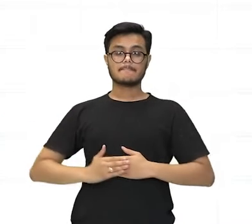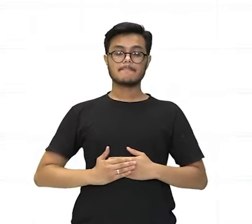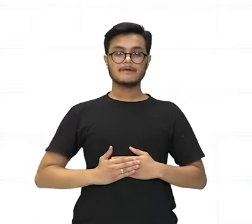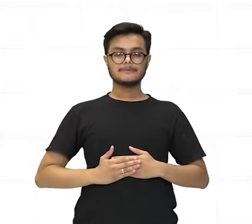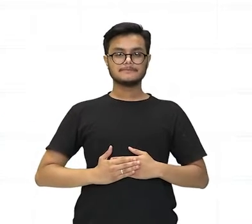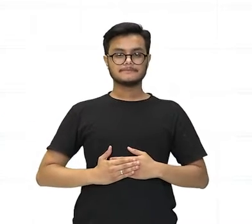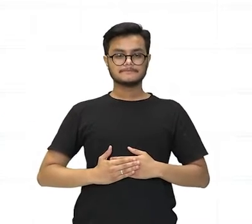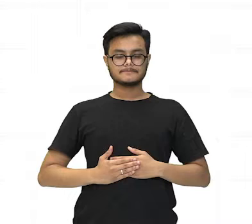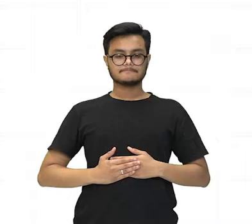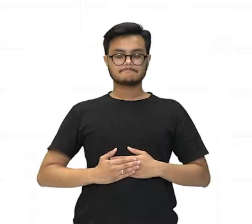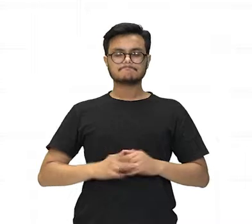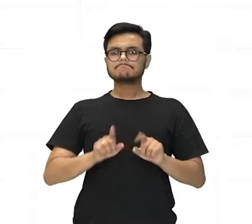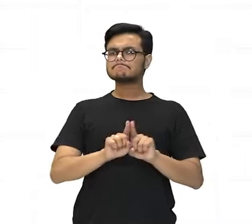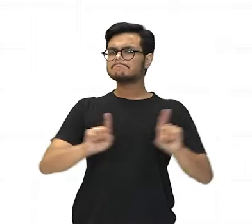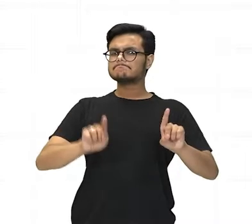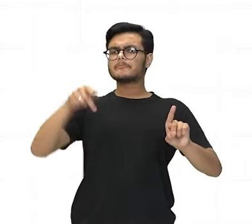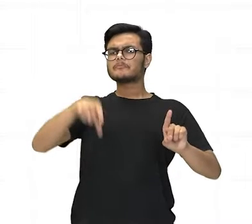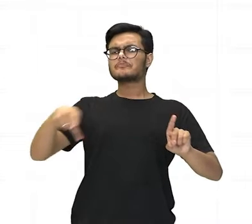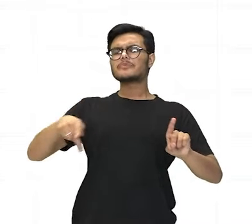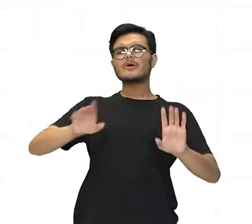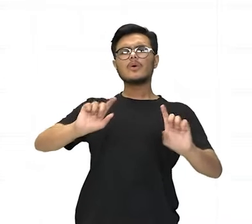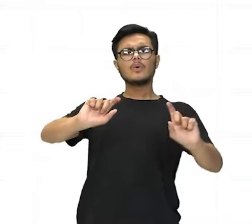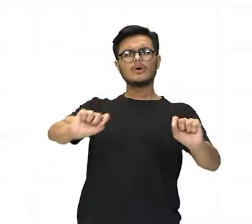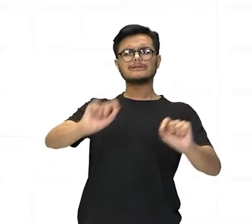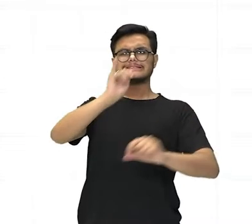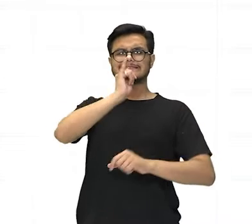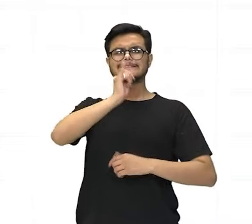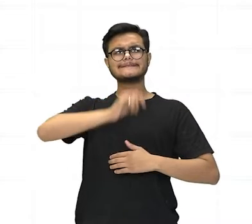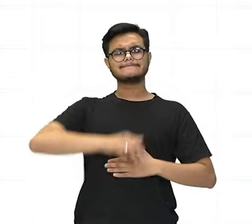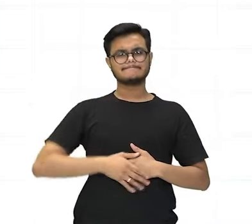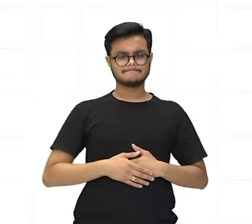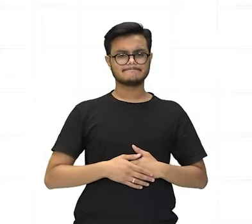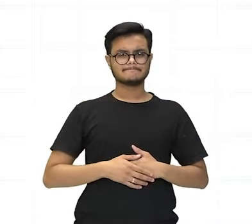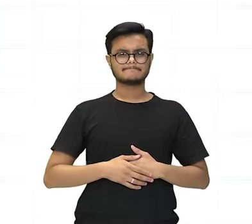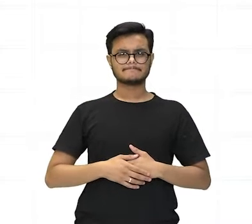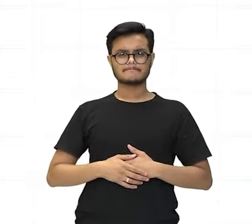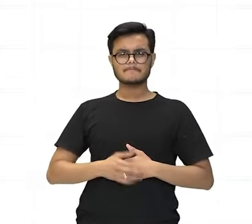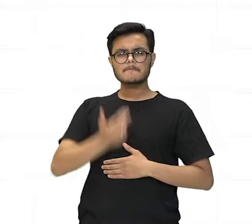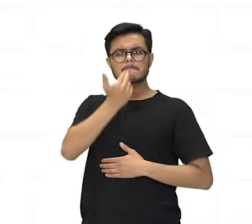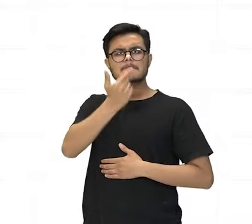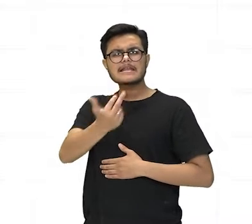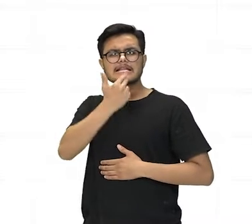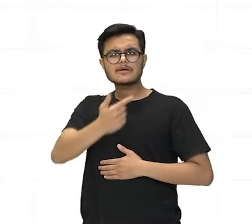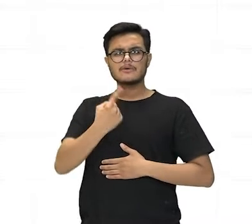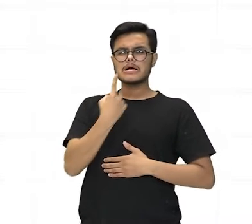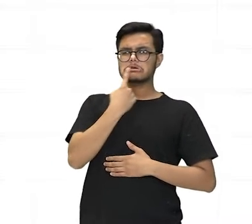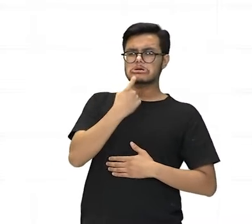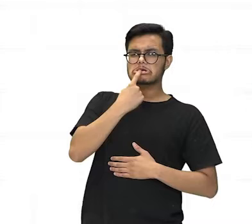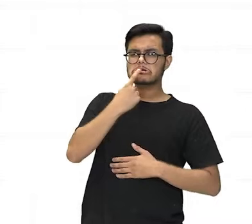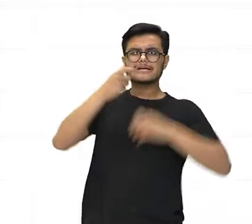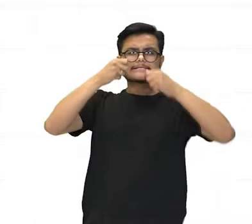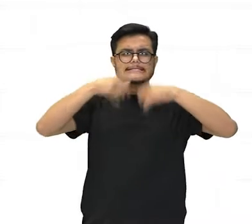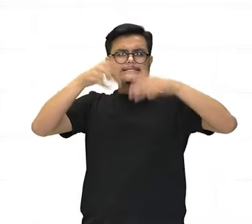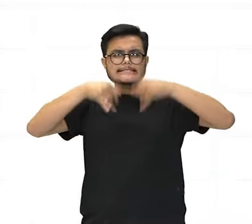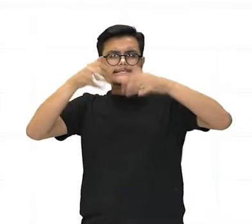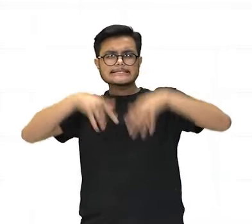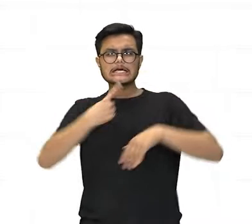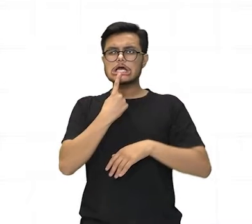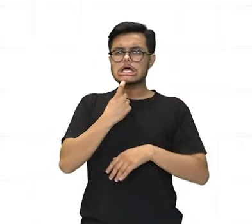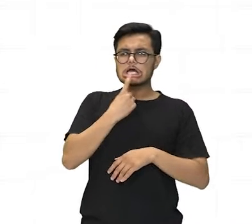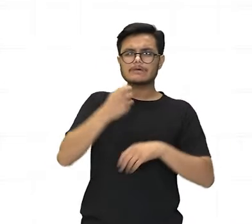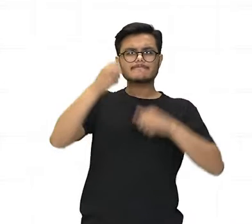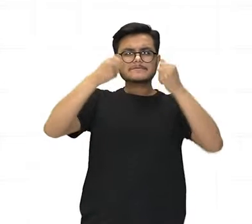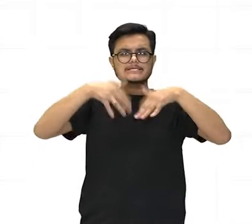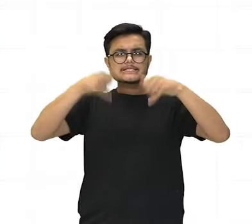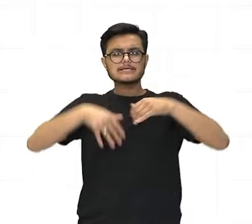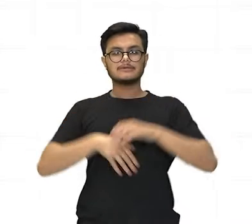Prosseguindo, professora, e se acontecer um sangramento na língua ou nos lábios? O que nós devemos fazer? E